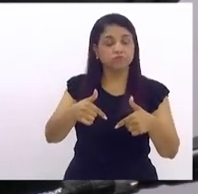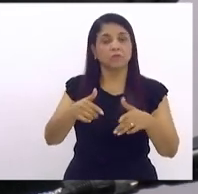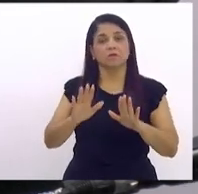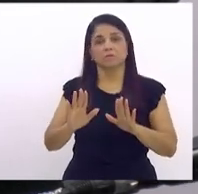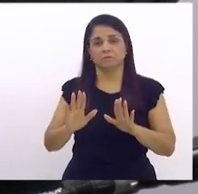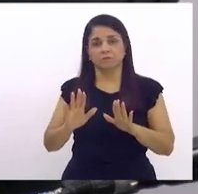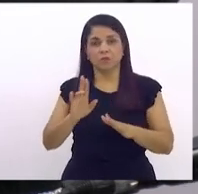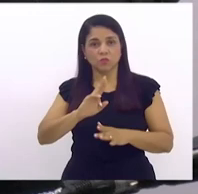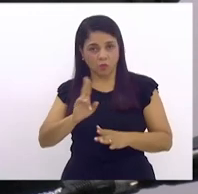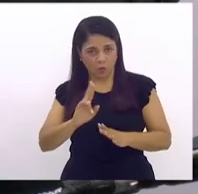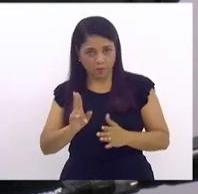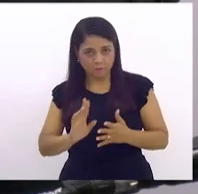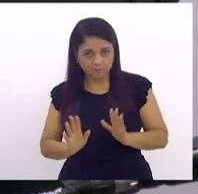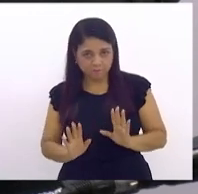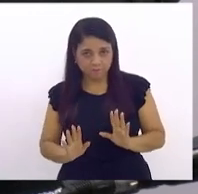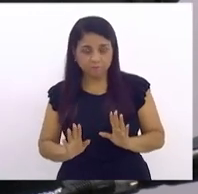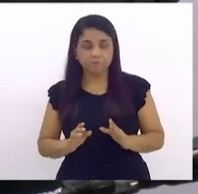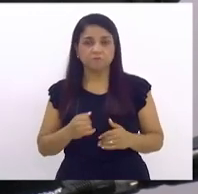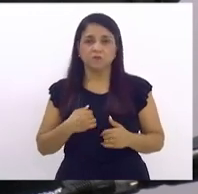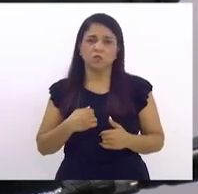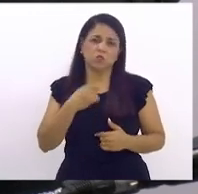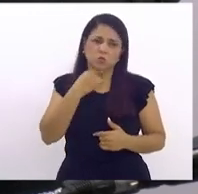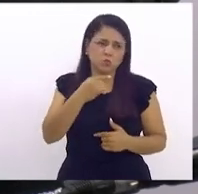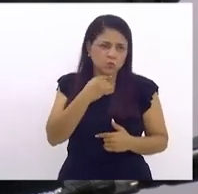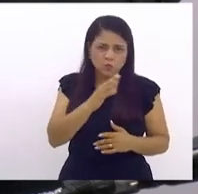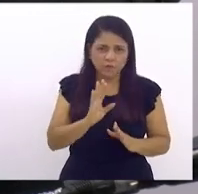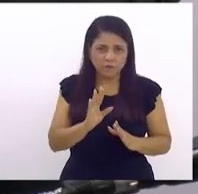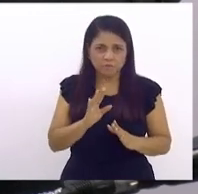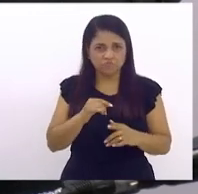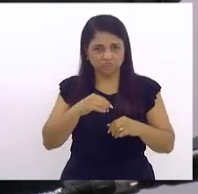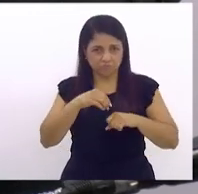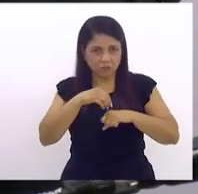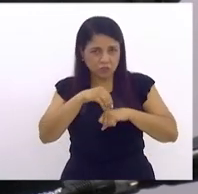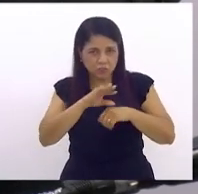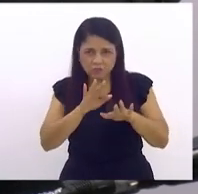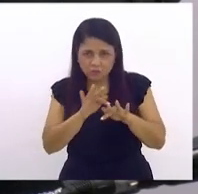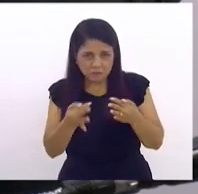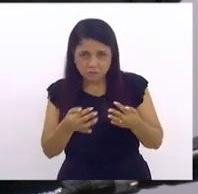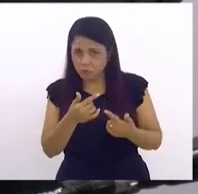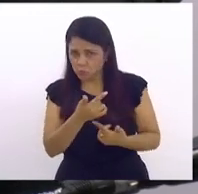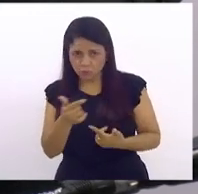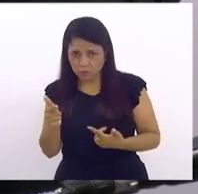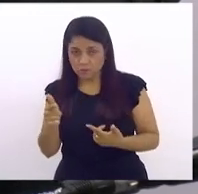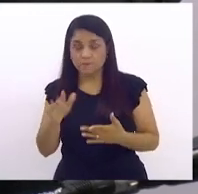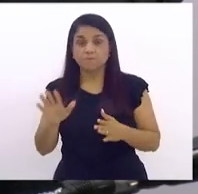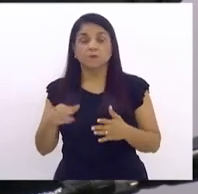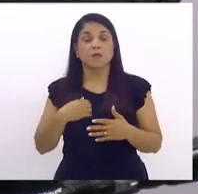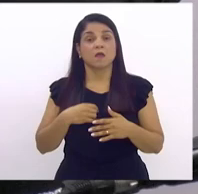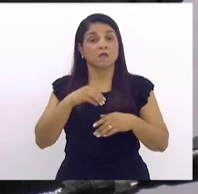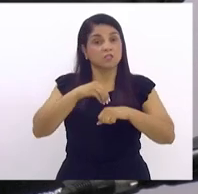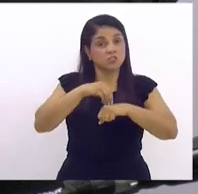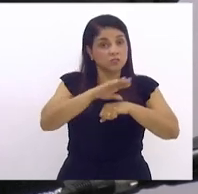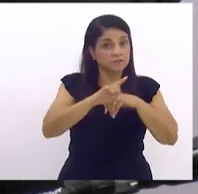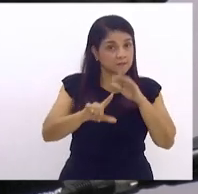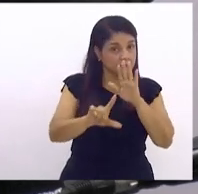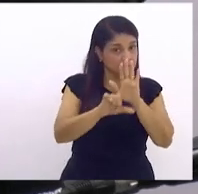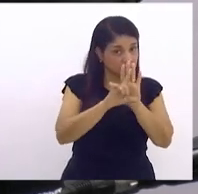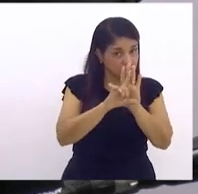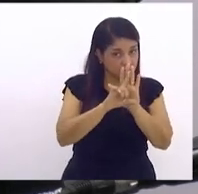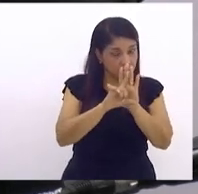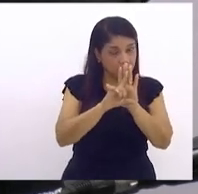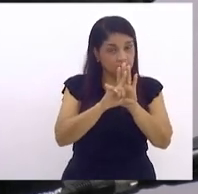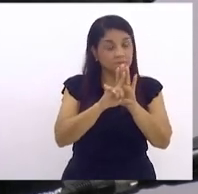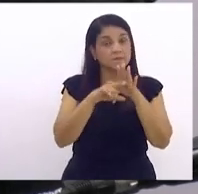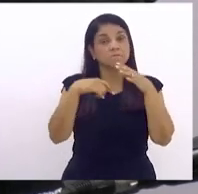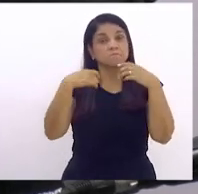fulano de tal. Então, não me parece haver dúvida sobre indicação simples. Nas indicações legislativas, são aquelas que